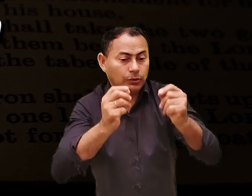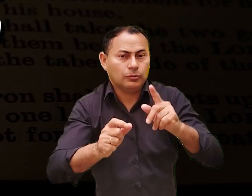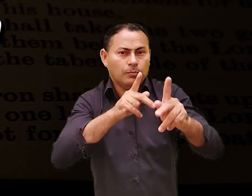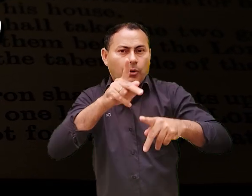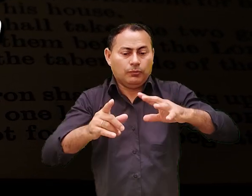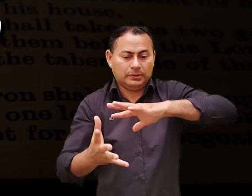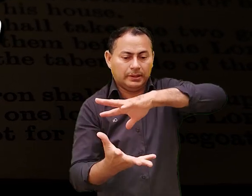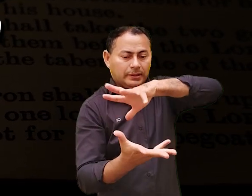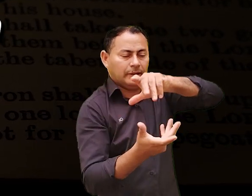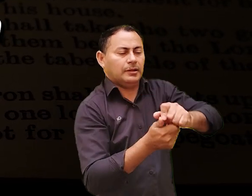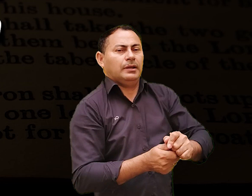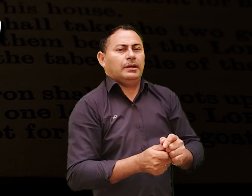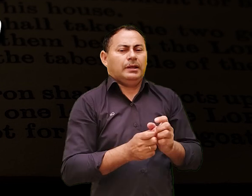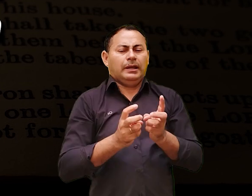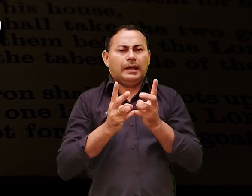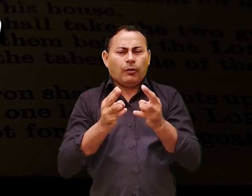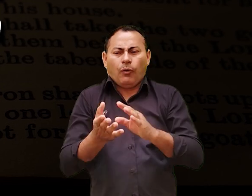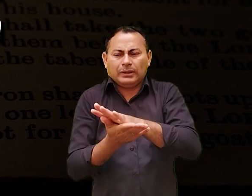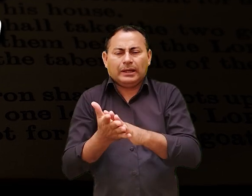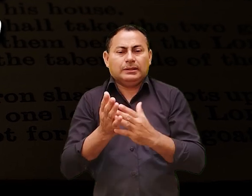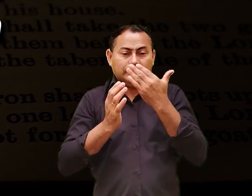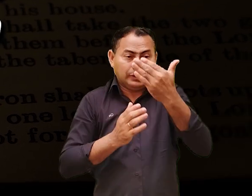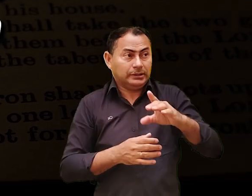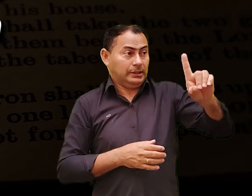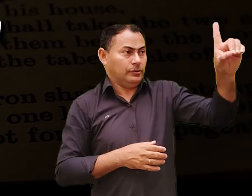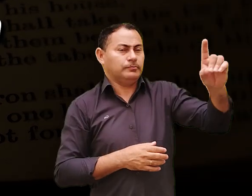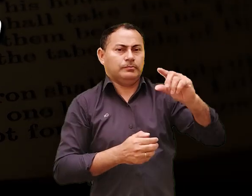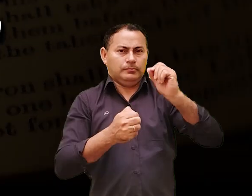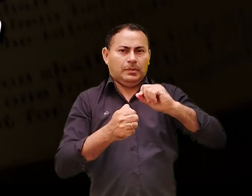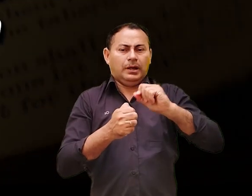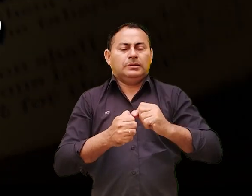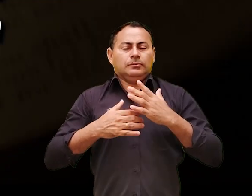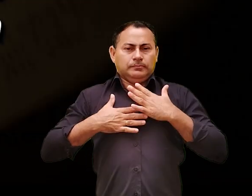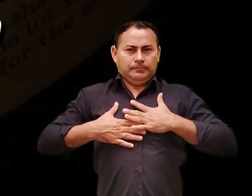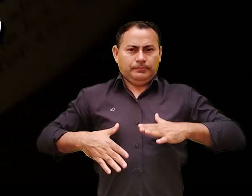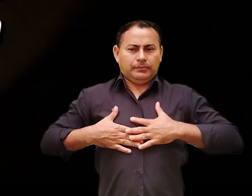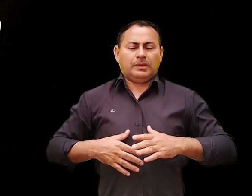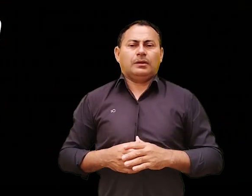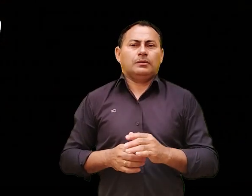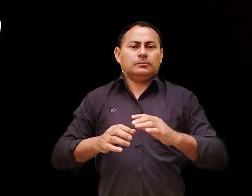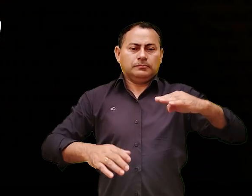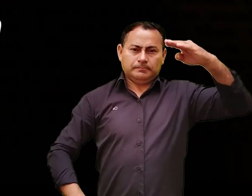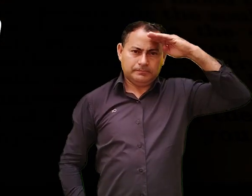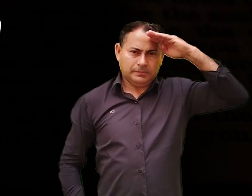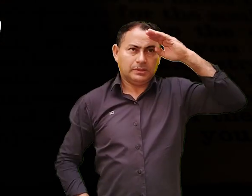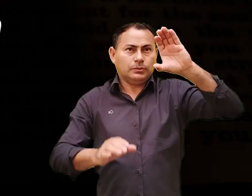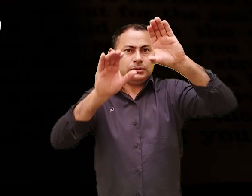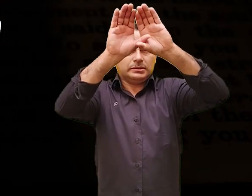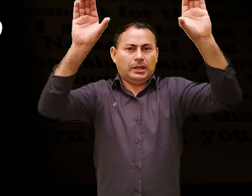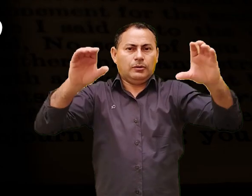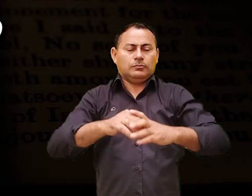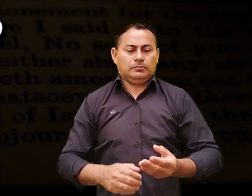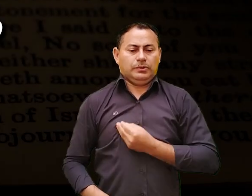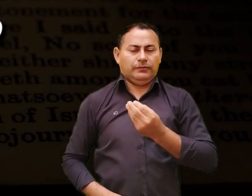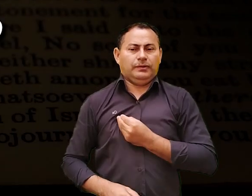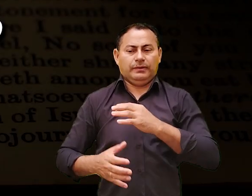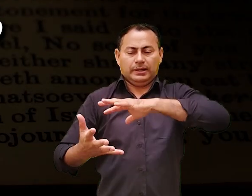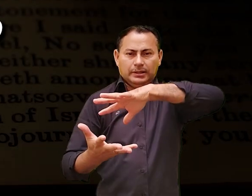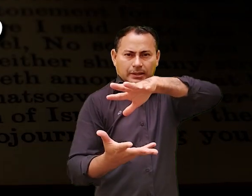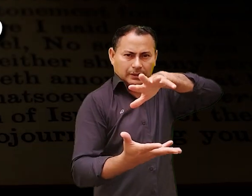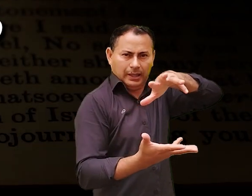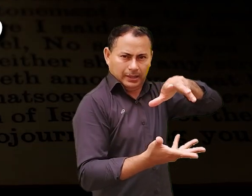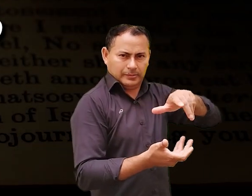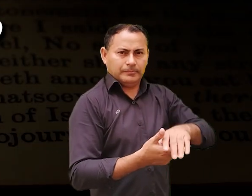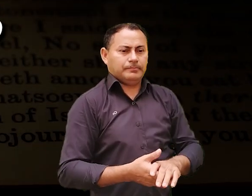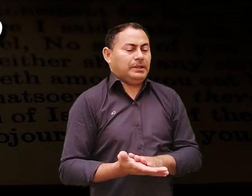os povos da terra são como nada diante dele. Ele age como lhe agrada, com os exércitos dos céus e com os habitantes da